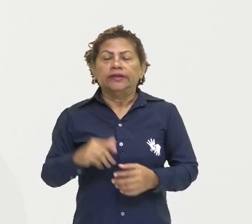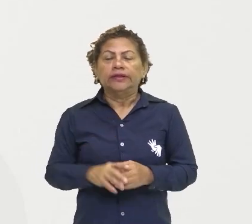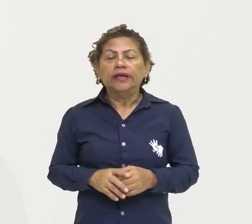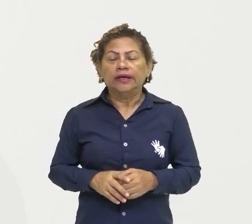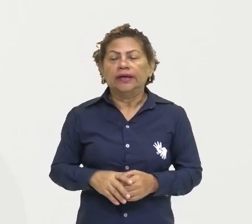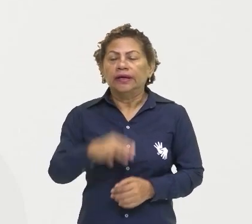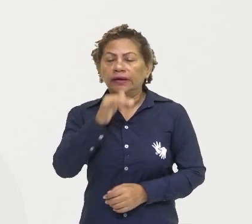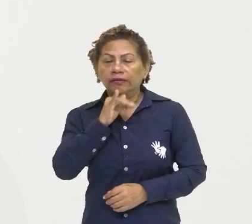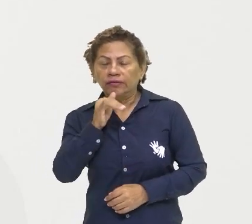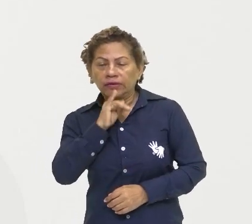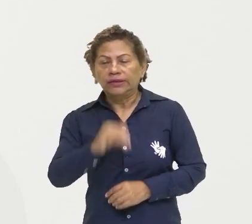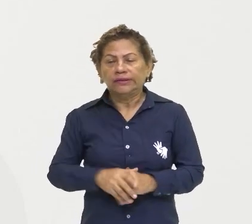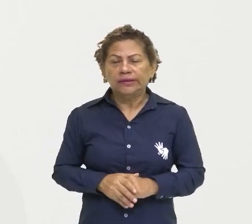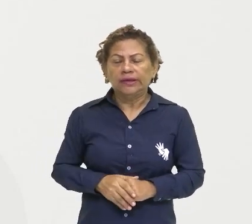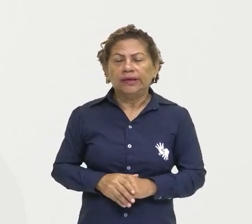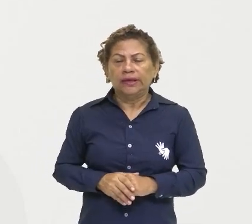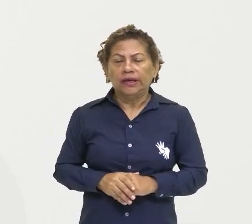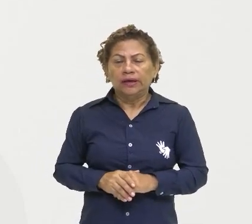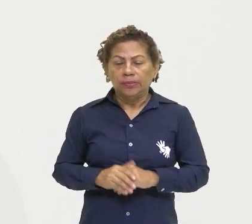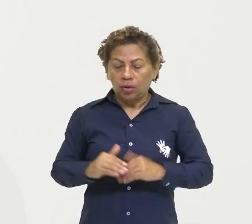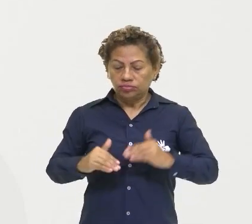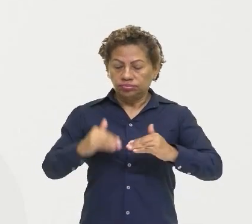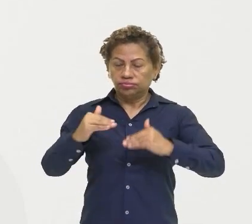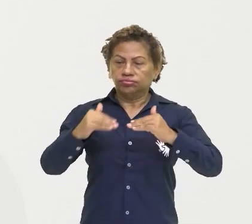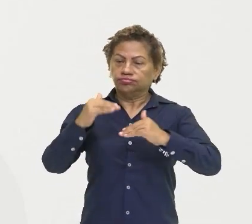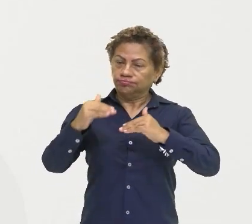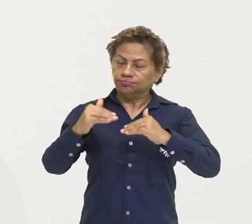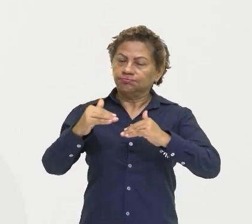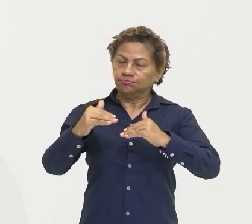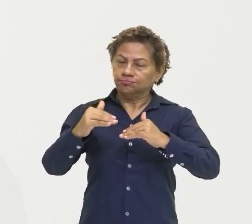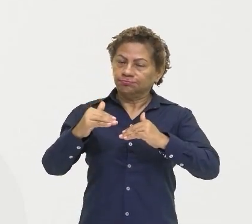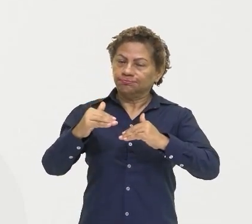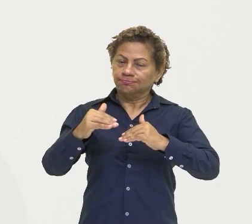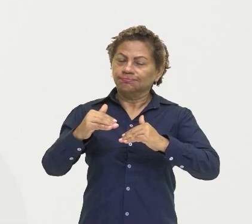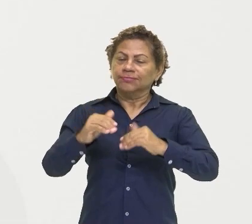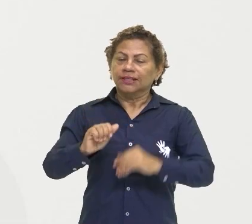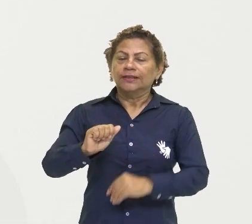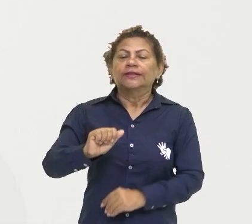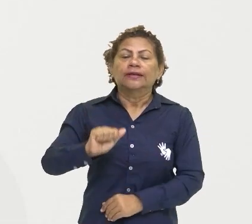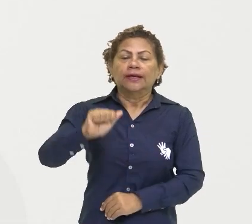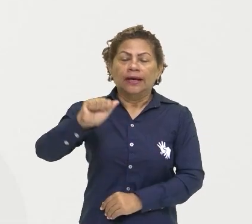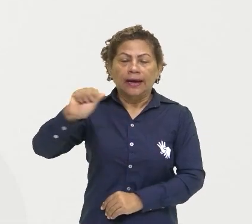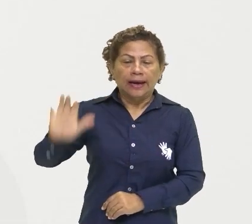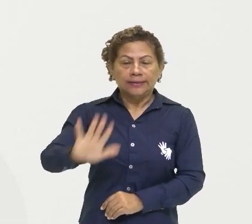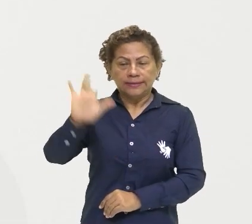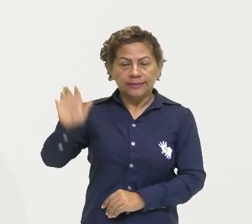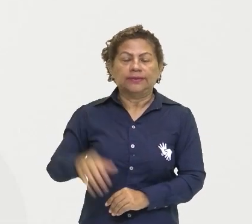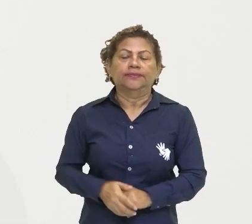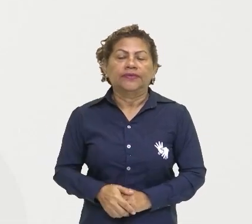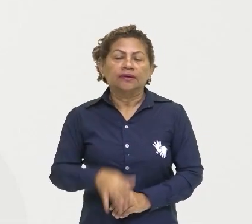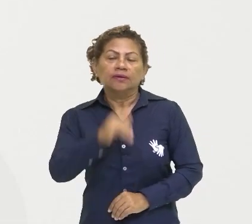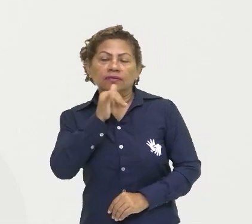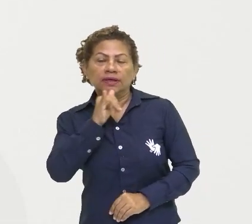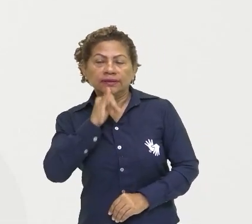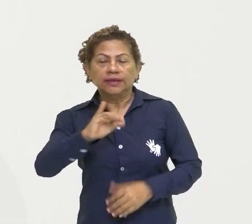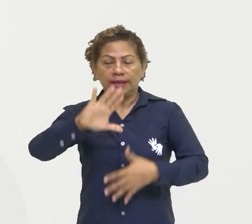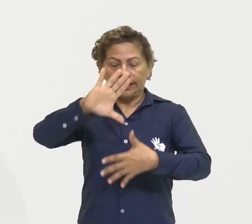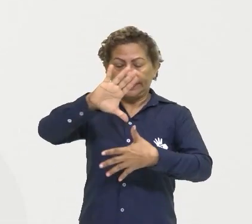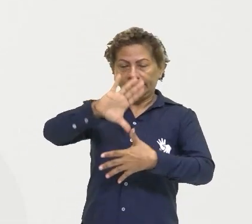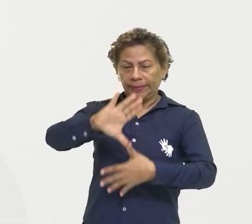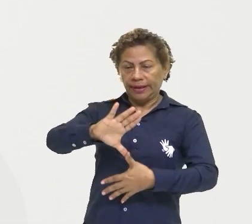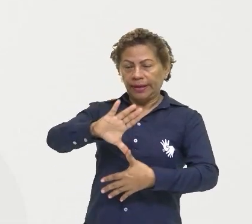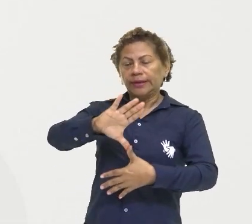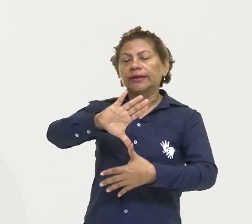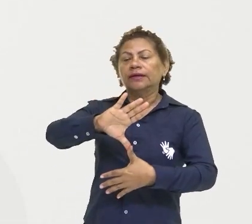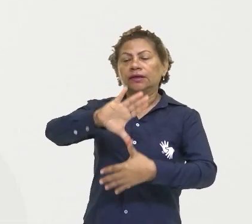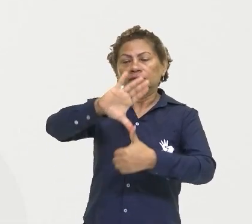caso da Ásia, que embora seja o mais populoso, cresce num ritmo mais estável, tá certo? A América do Norte também tem uma estabilidade